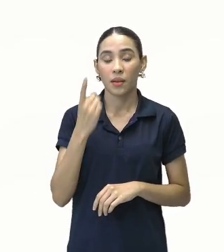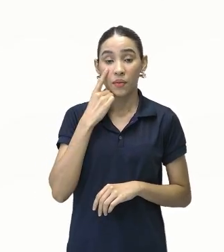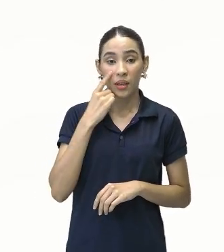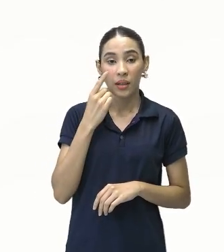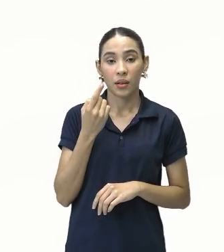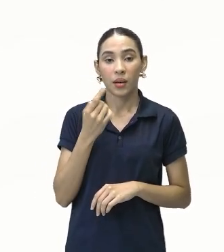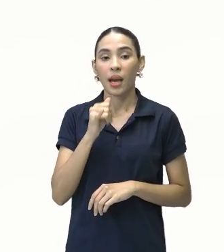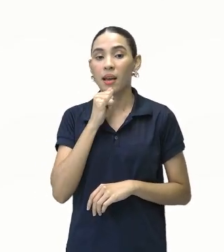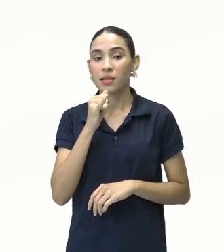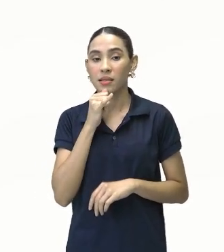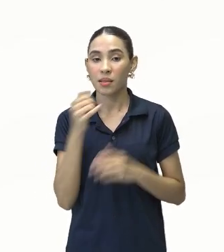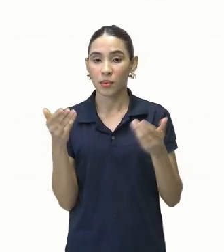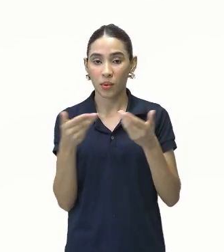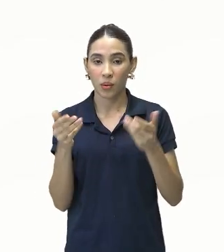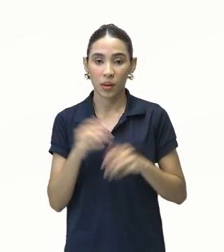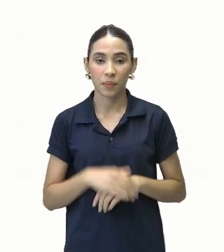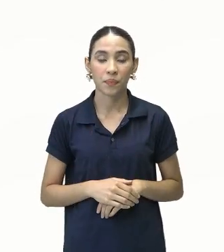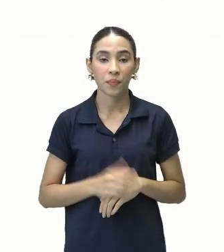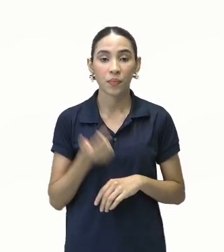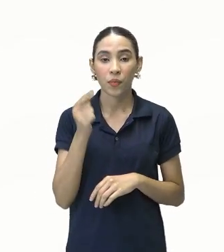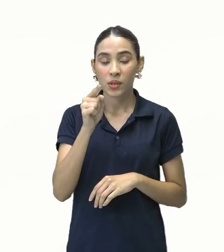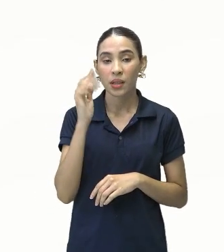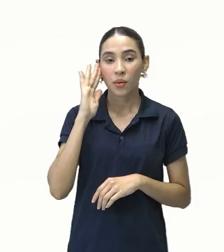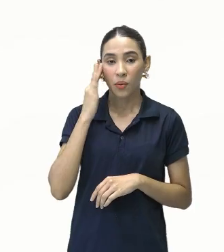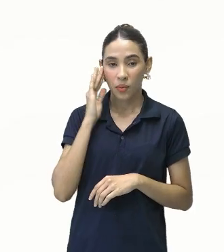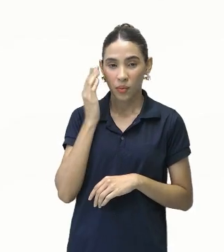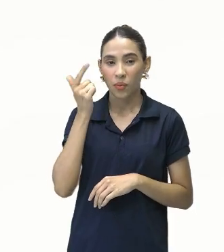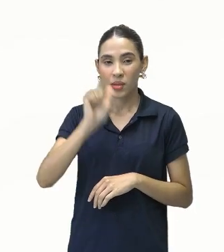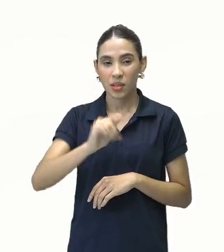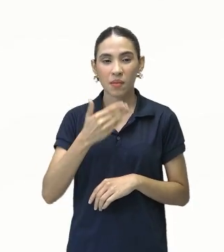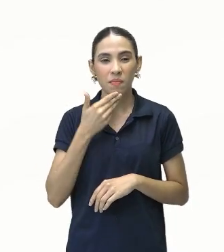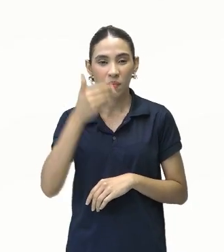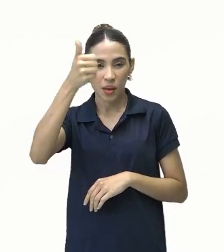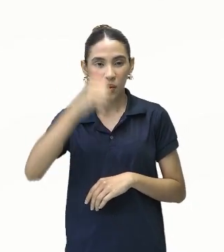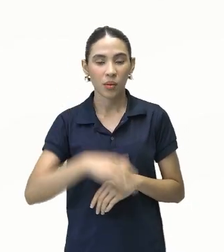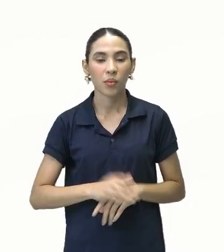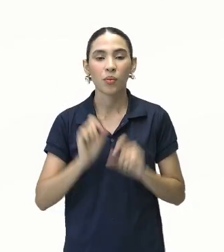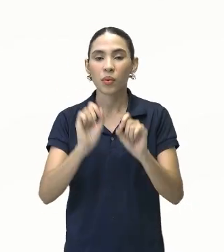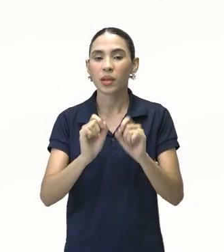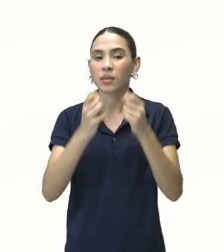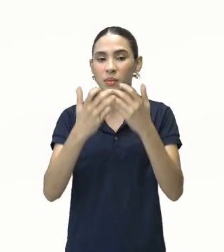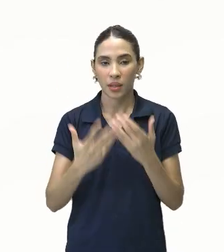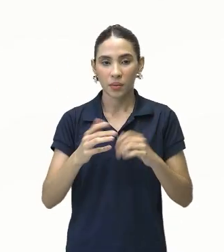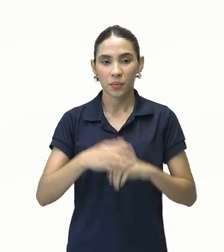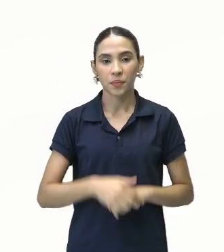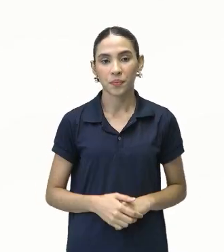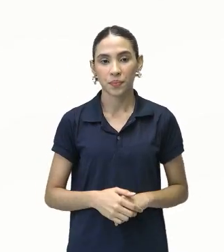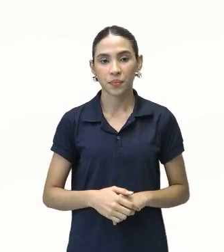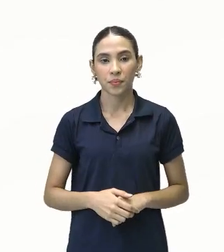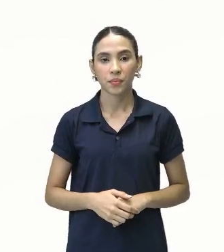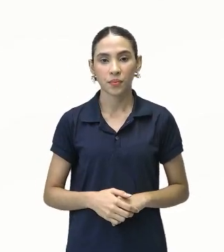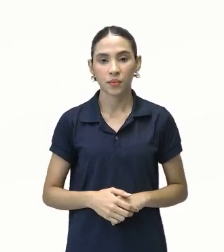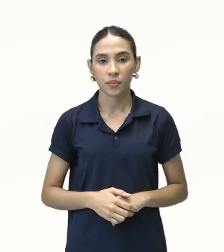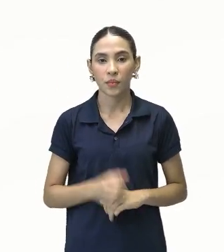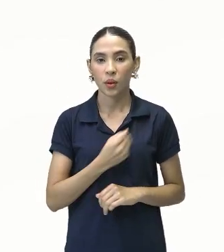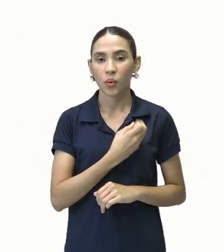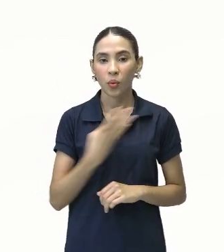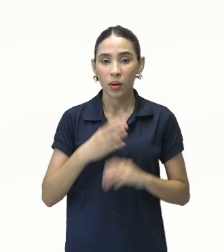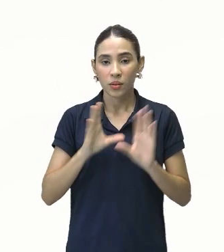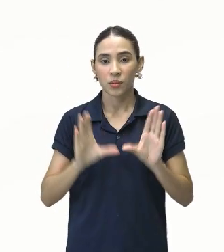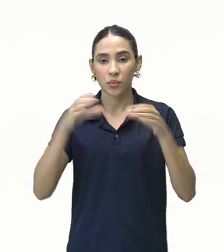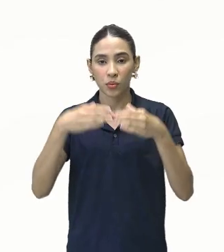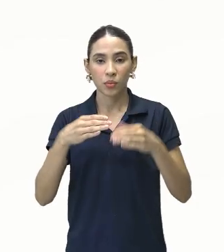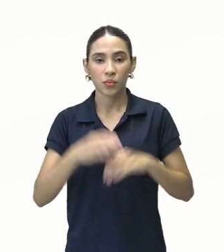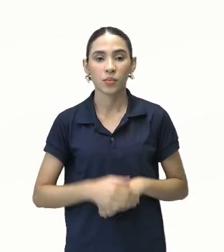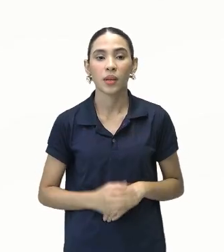um exemplo para que você entenda bem melhor do que a gente está falando. Vamos lá. Quantas comissões